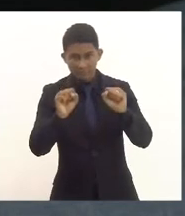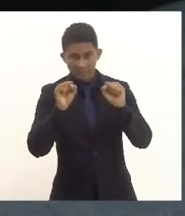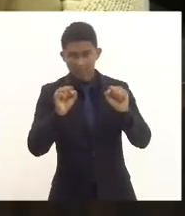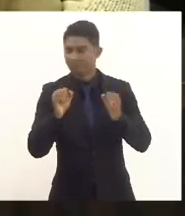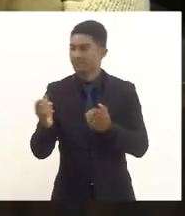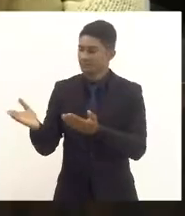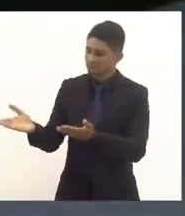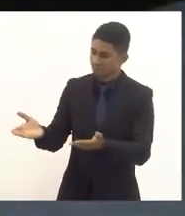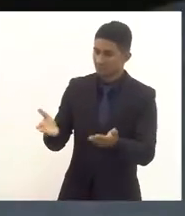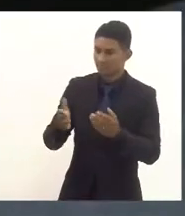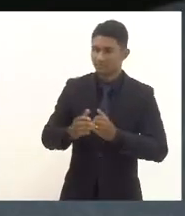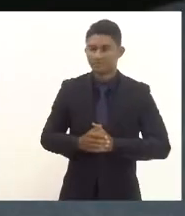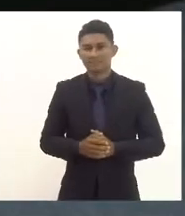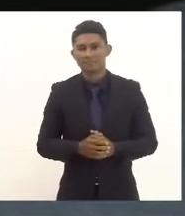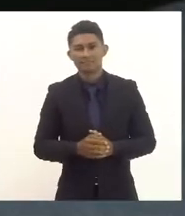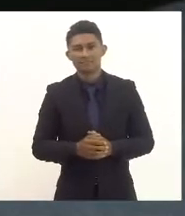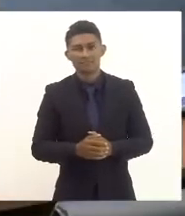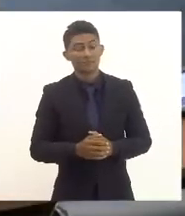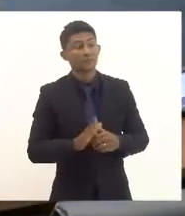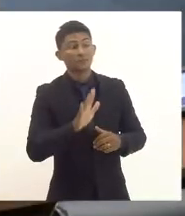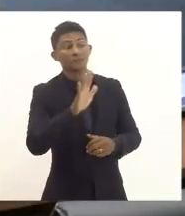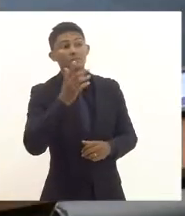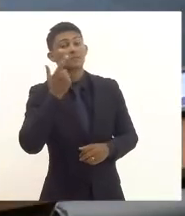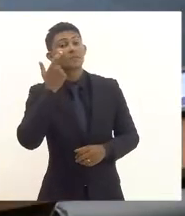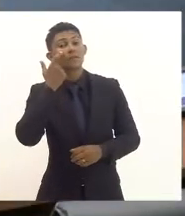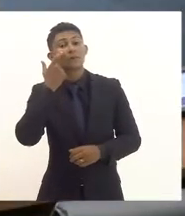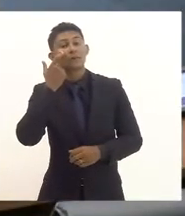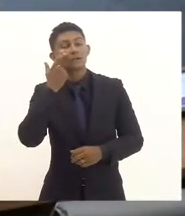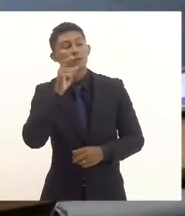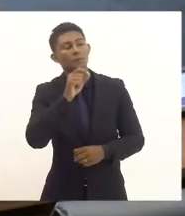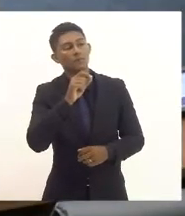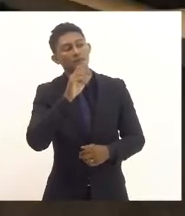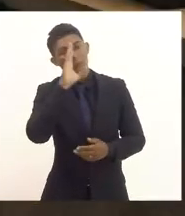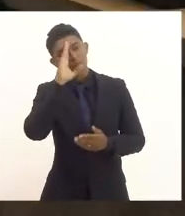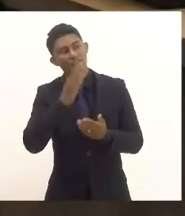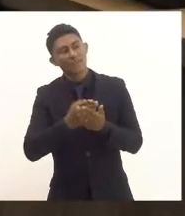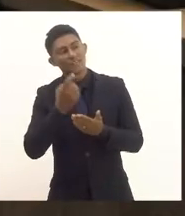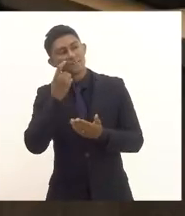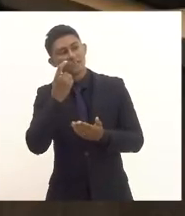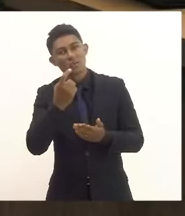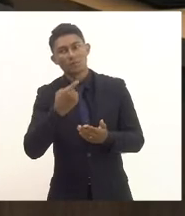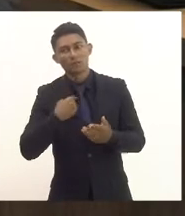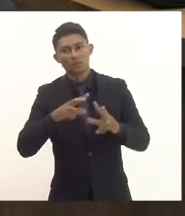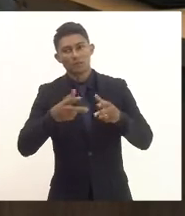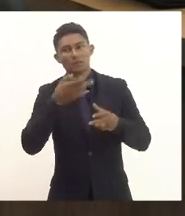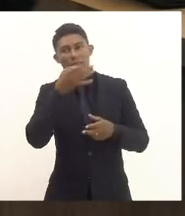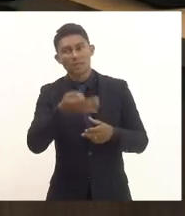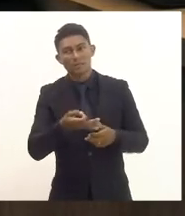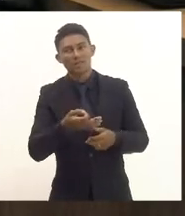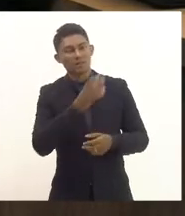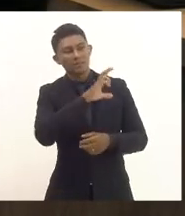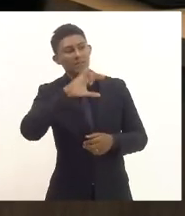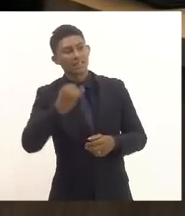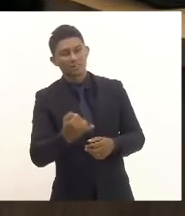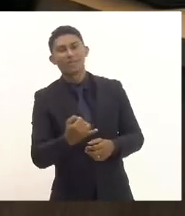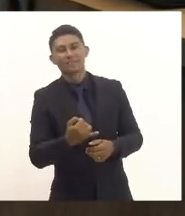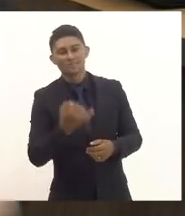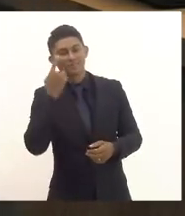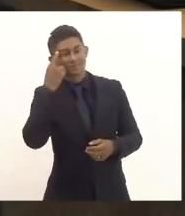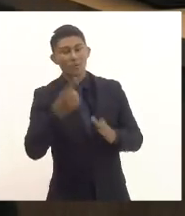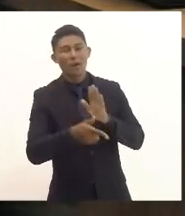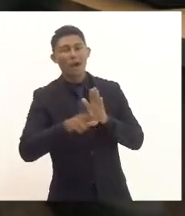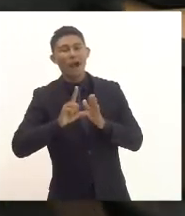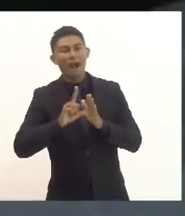por favor veja a relação de confiança é o de parecer acompanhando as esteja antivazamento